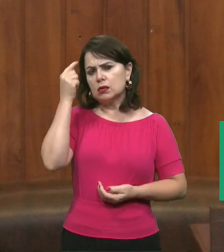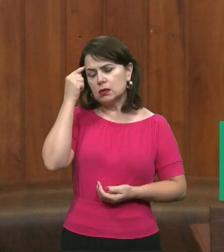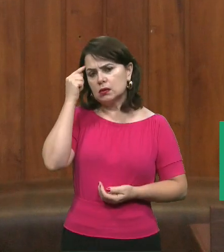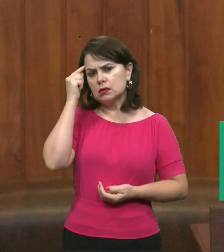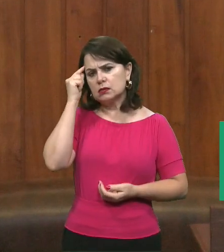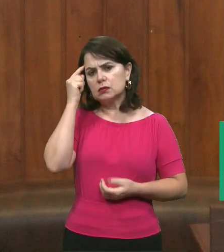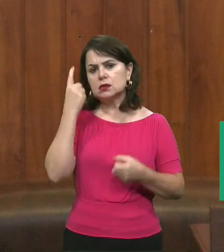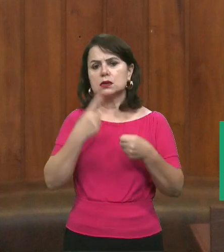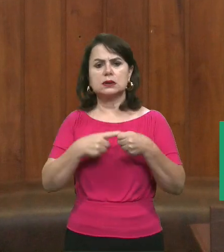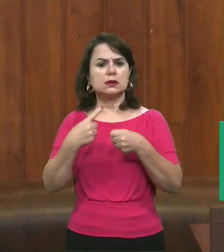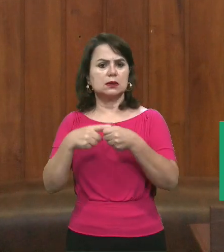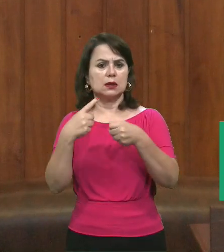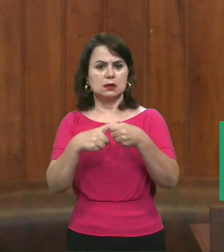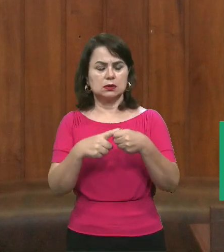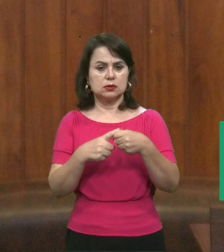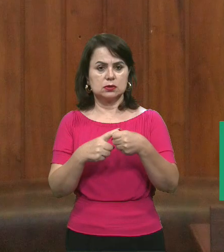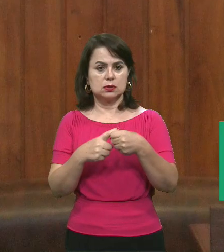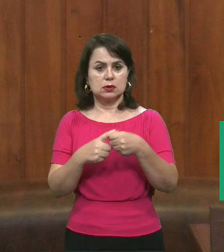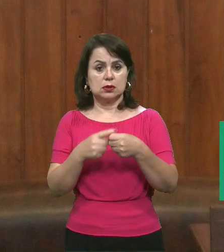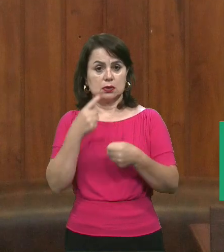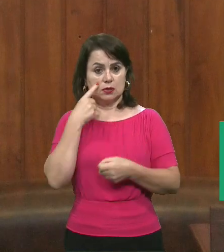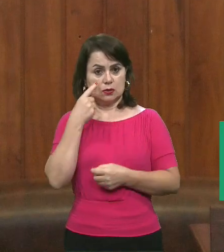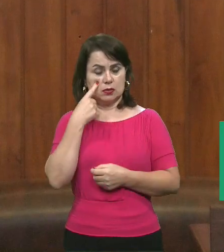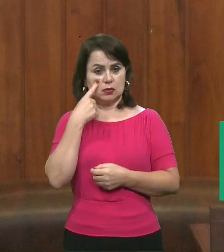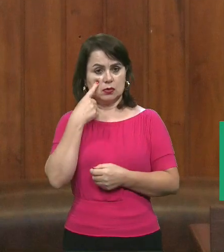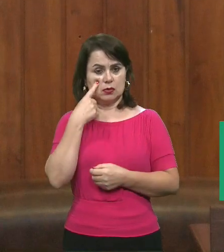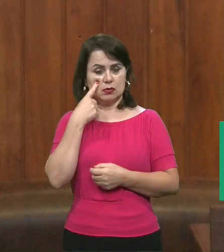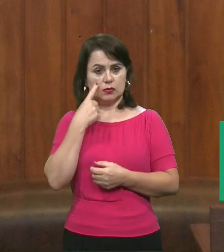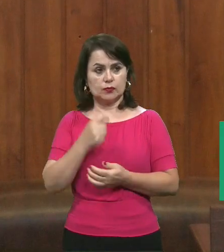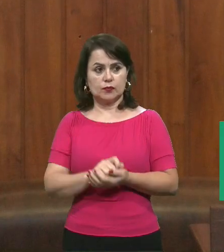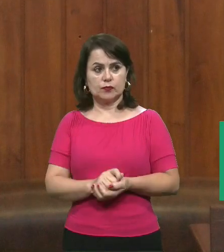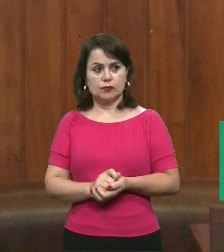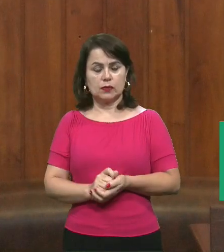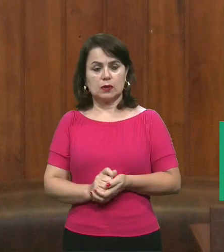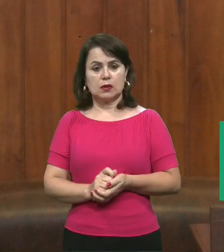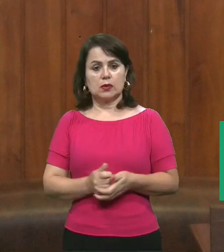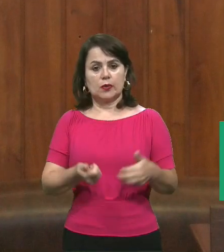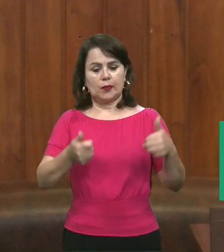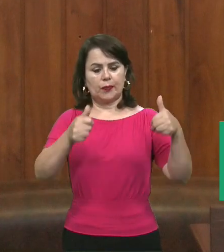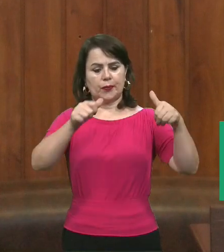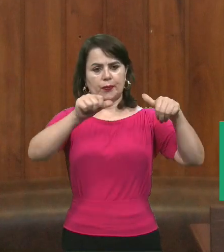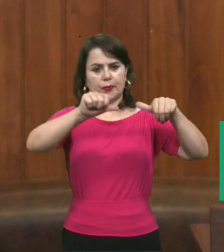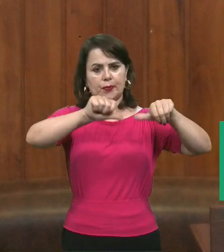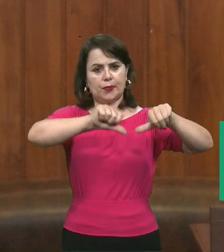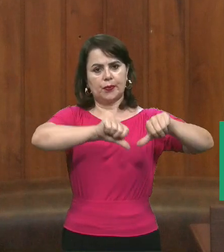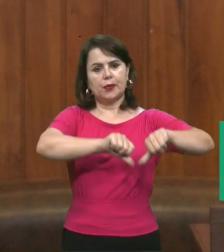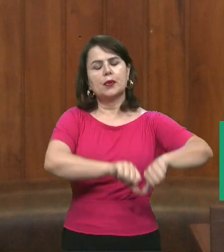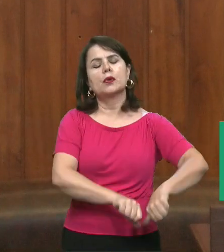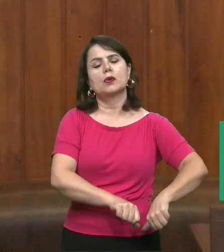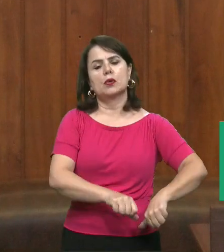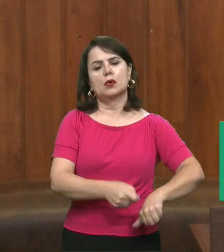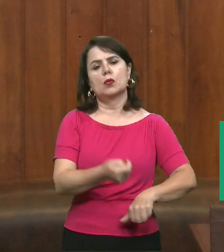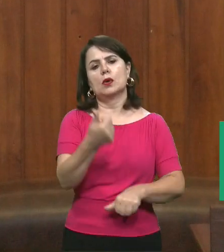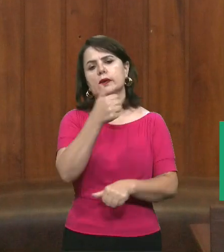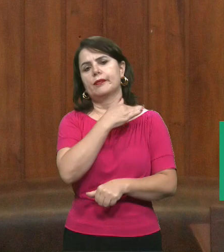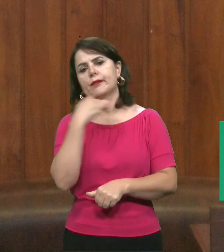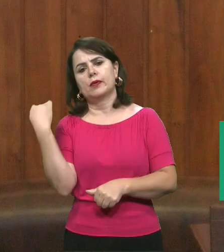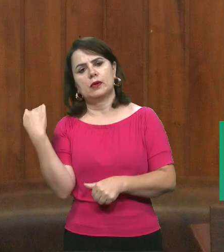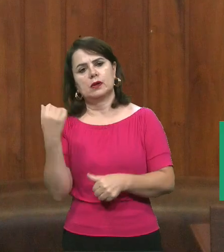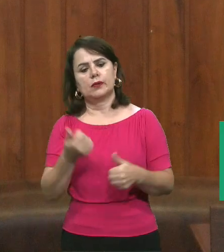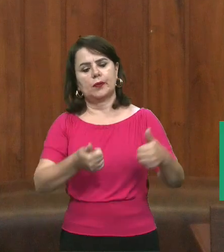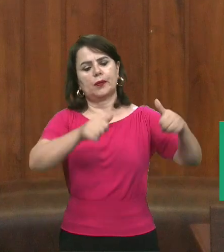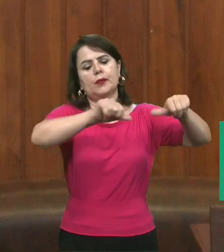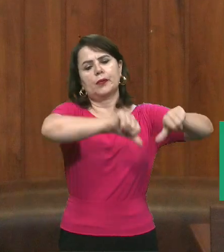eu considero que a cidade, ô João, a cidade está na falência múltipla dos órgãos.